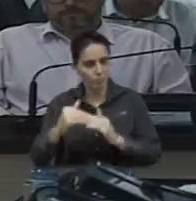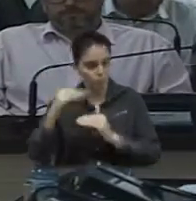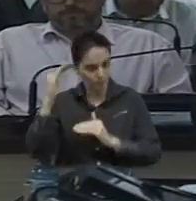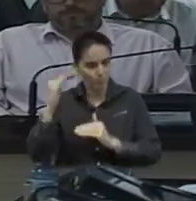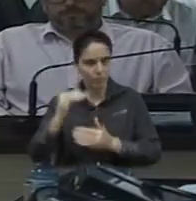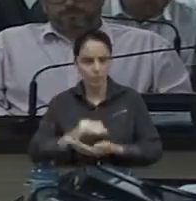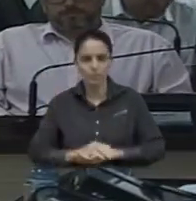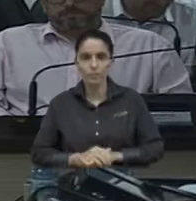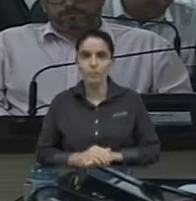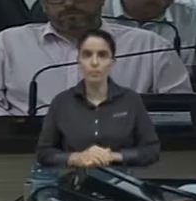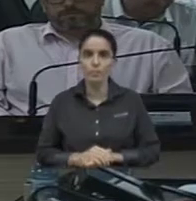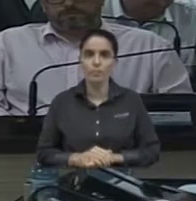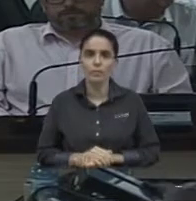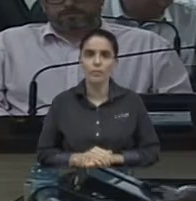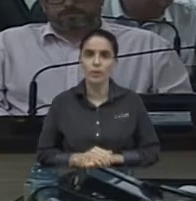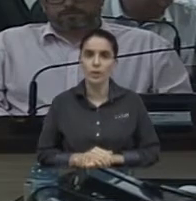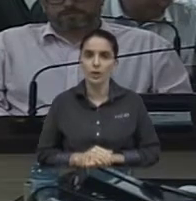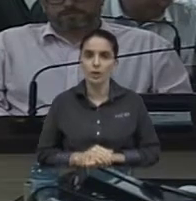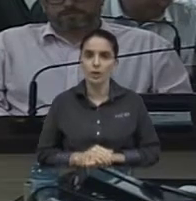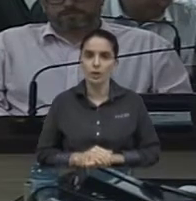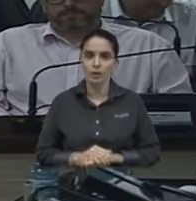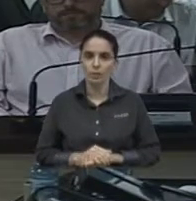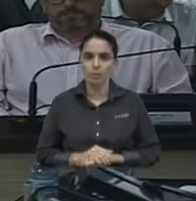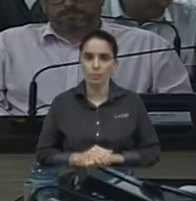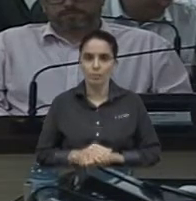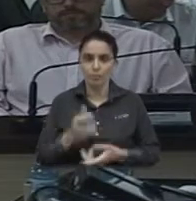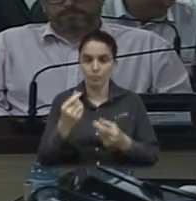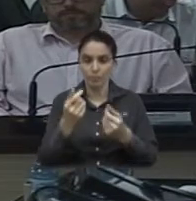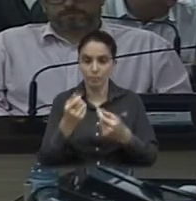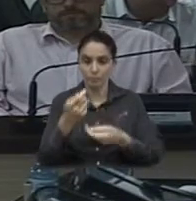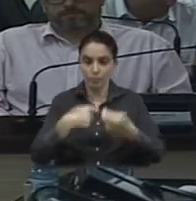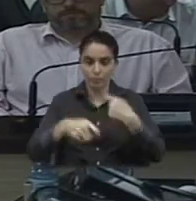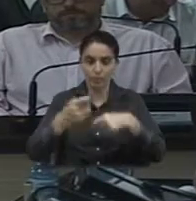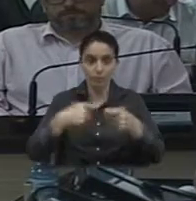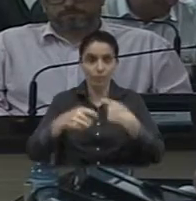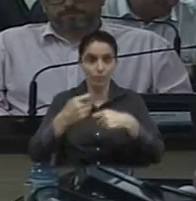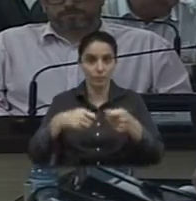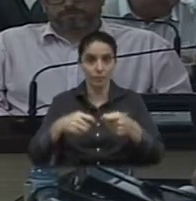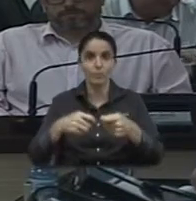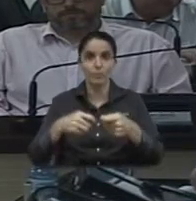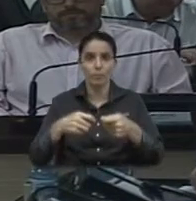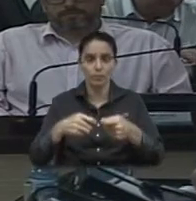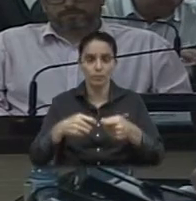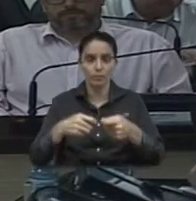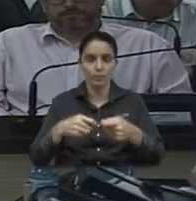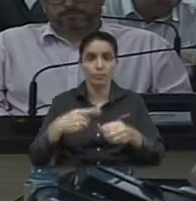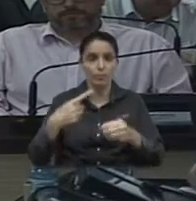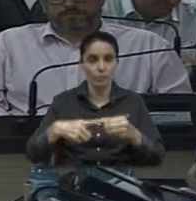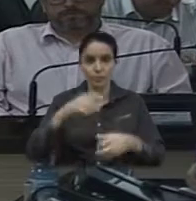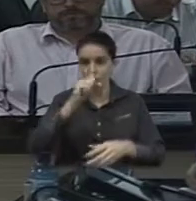que geram os recursos dentro da cidade de Limeira e no Brasil são os pequenos